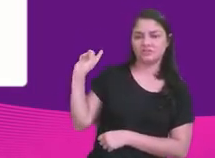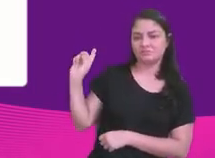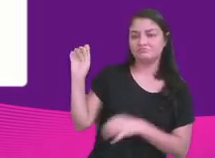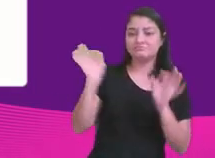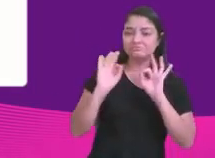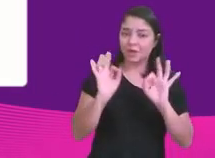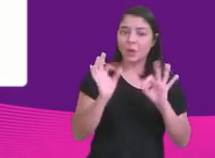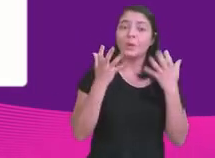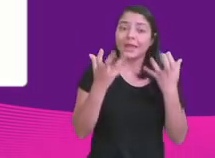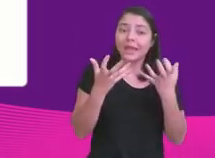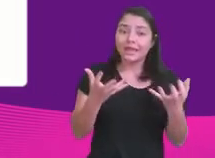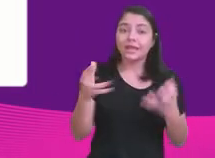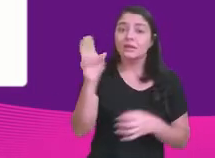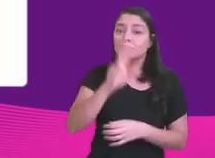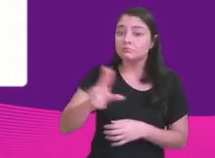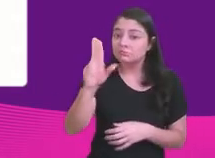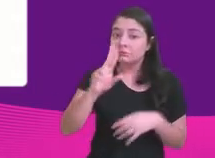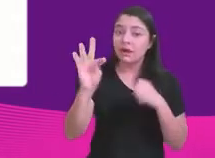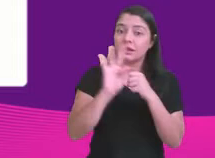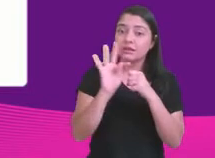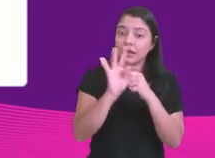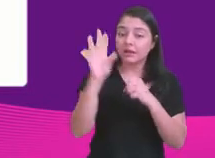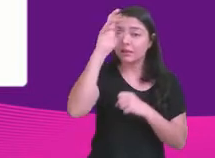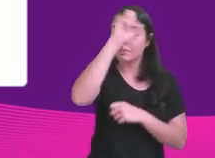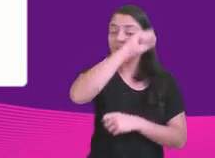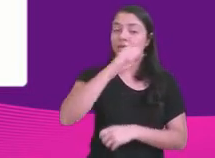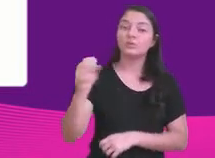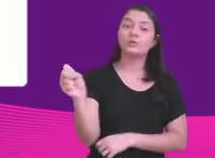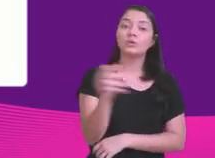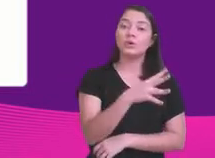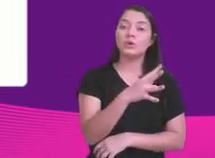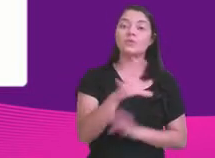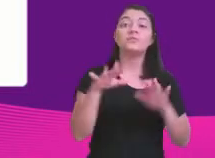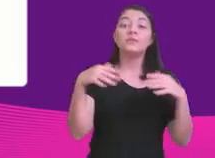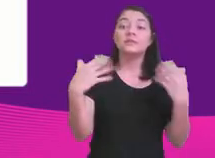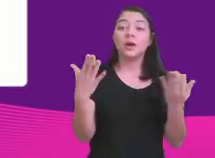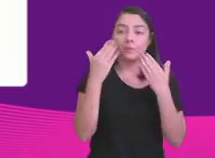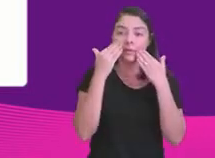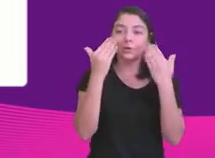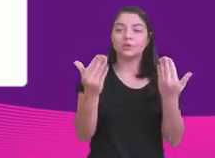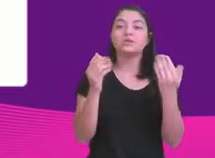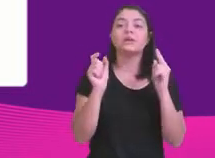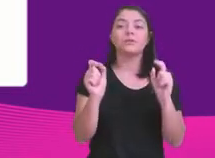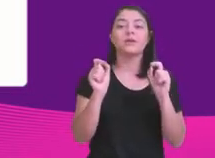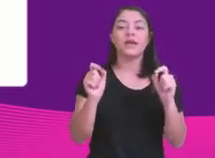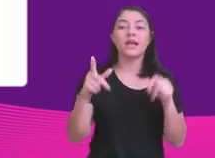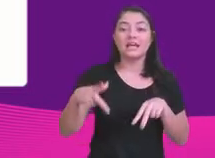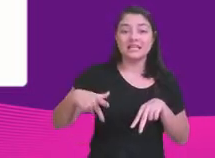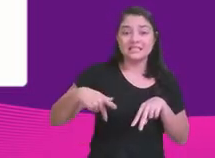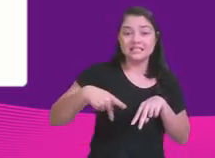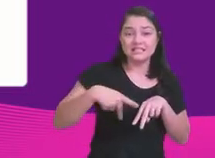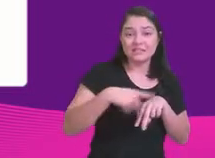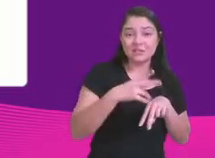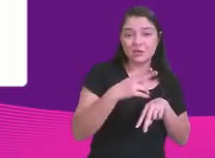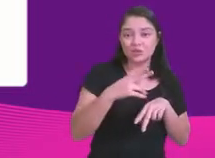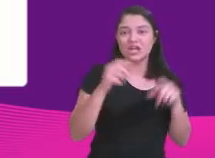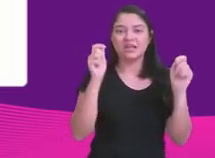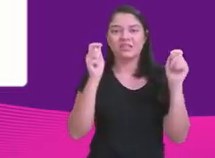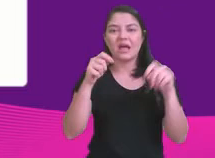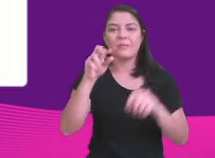local era muito importante. Então, isso para demonstrar que em cirurgia nem sempre a gente consegue